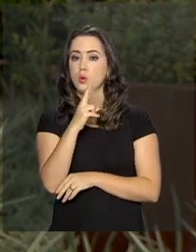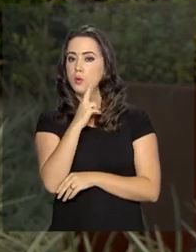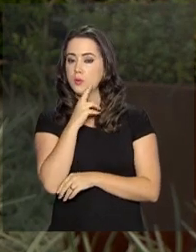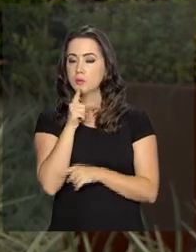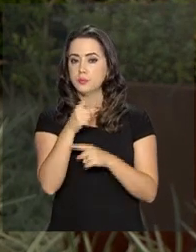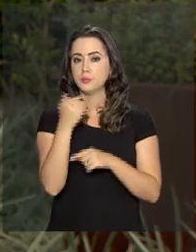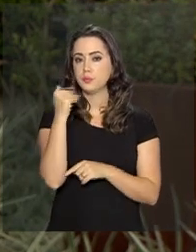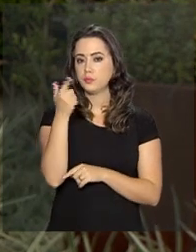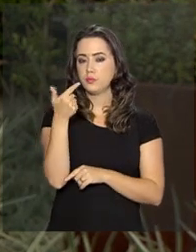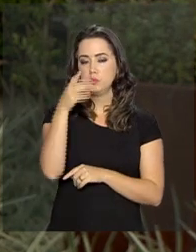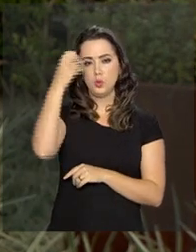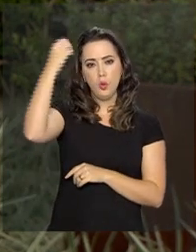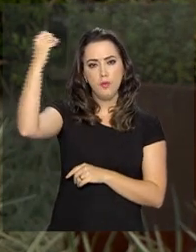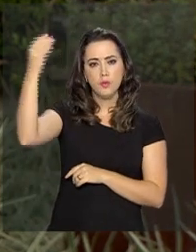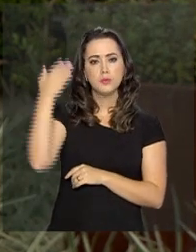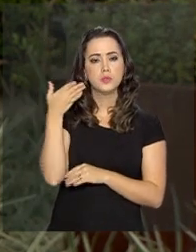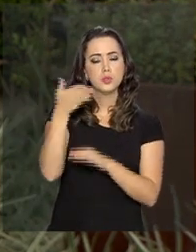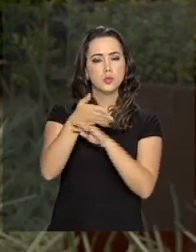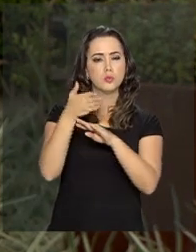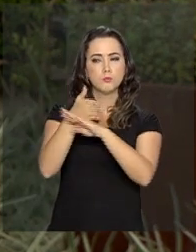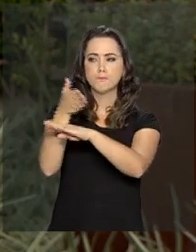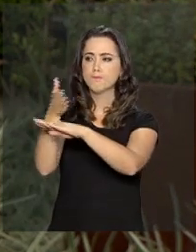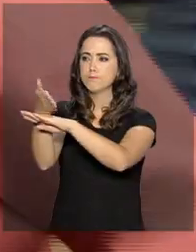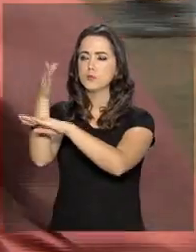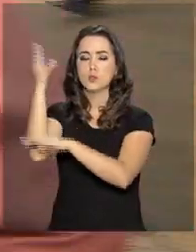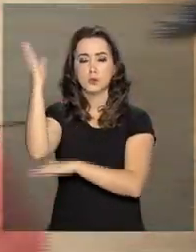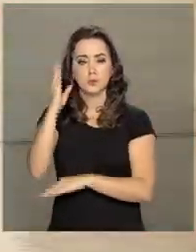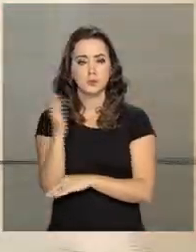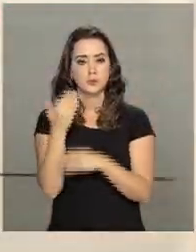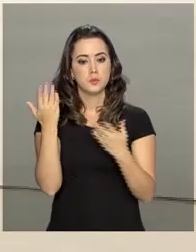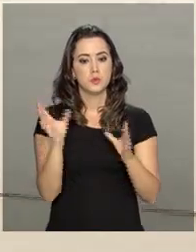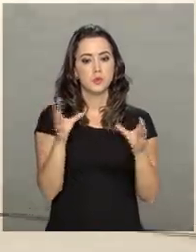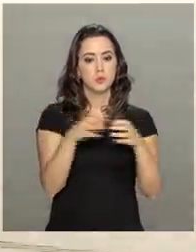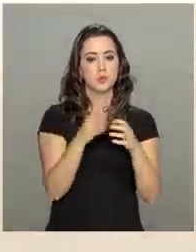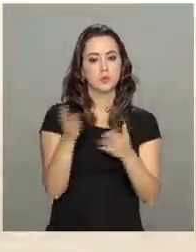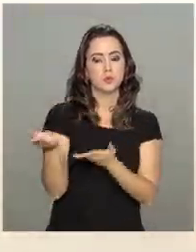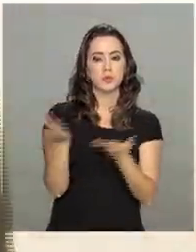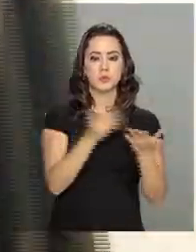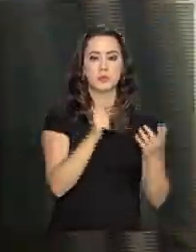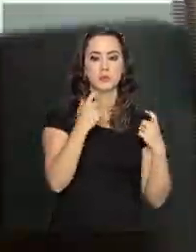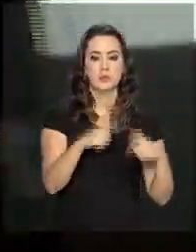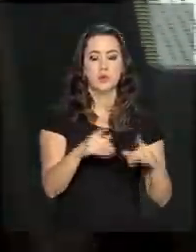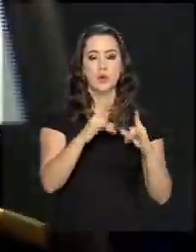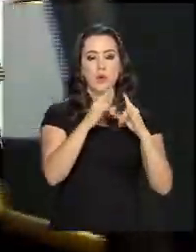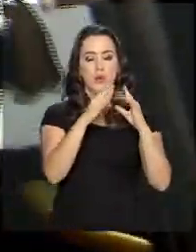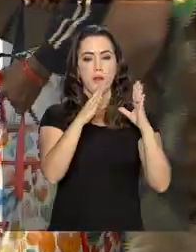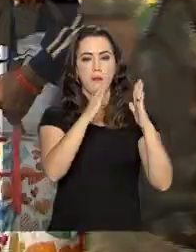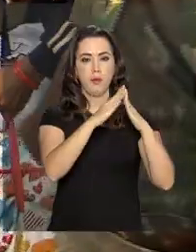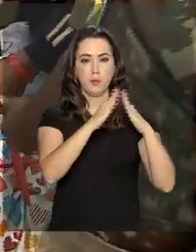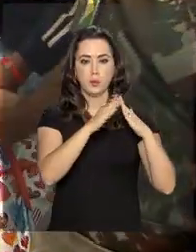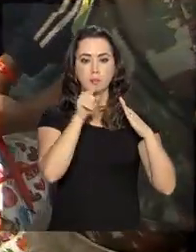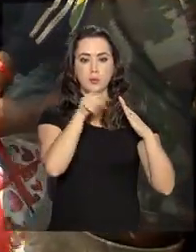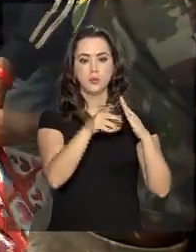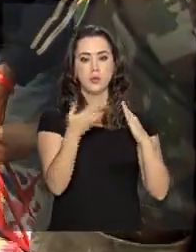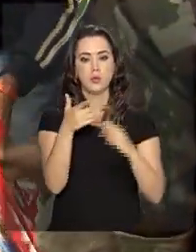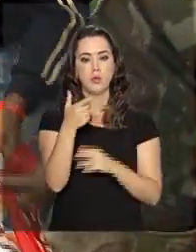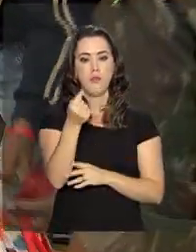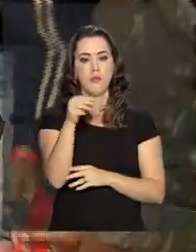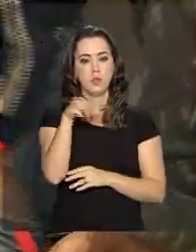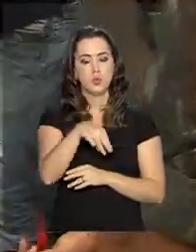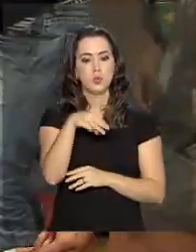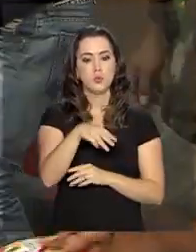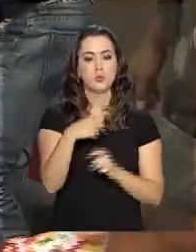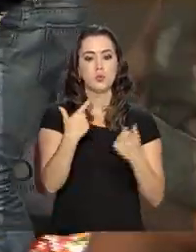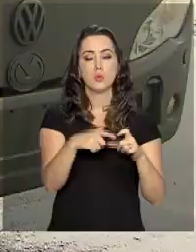Roraima, em mais uma etapa do processo de interiorização. Os imigrantes foram levados para um abrigo que fica a cerca de 20 minutos